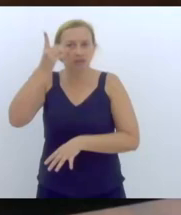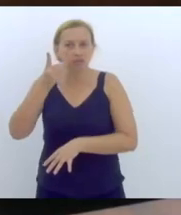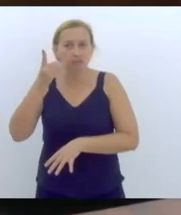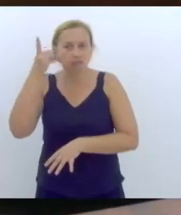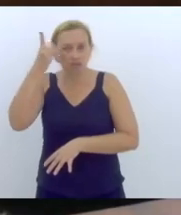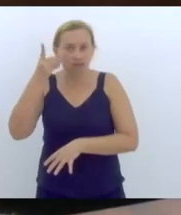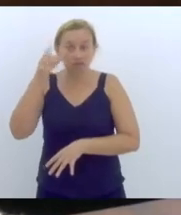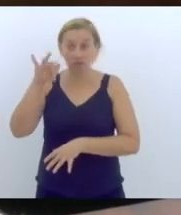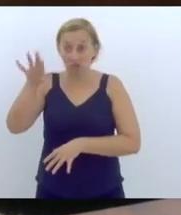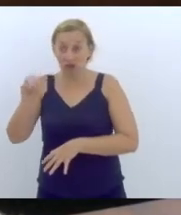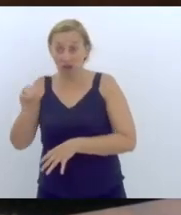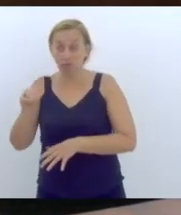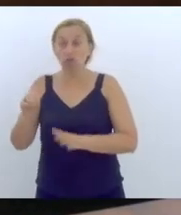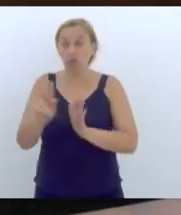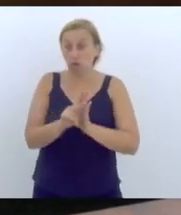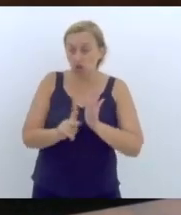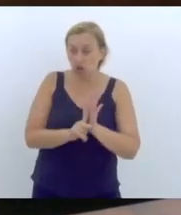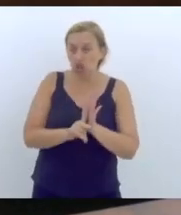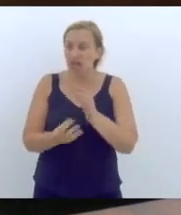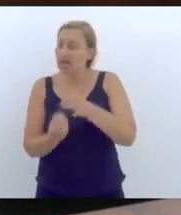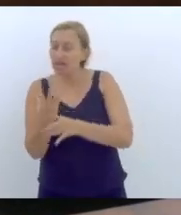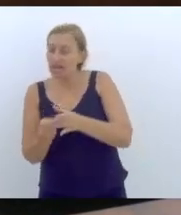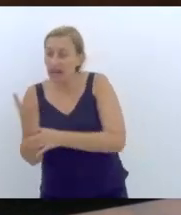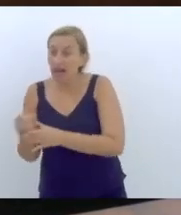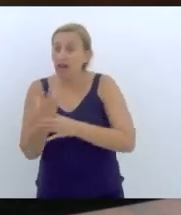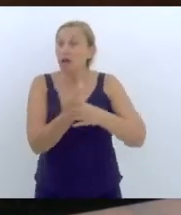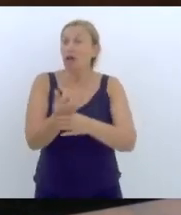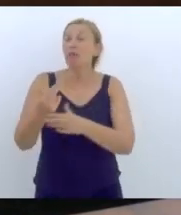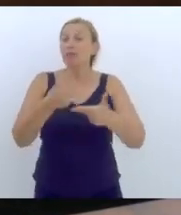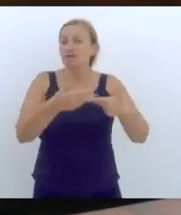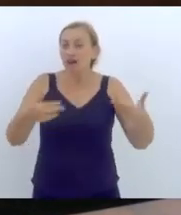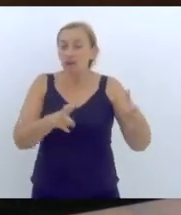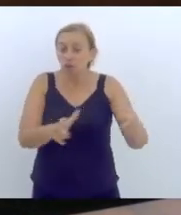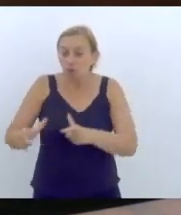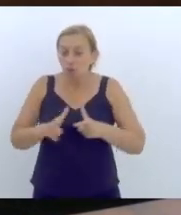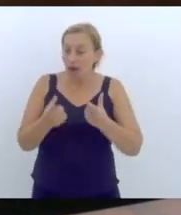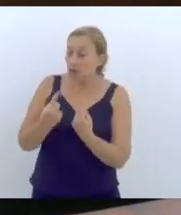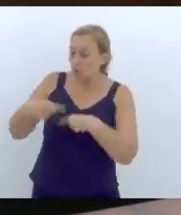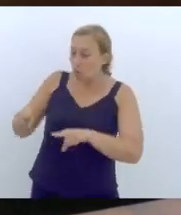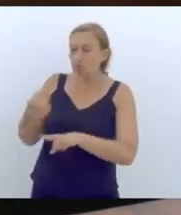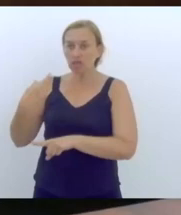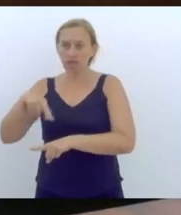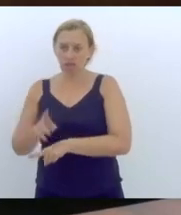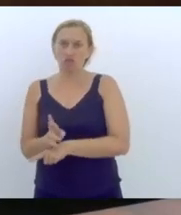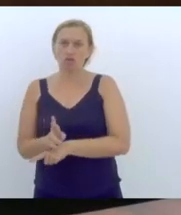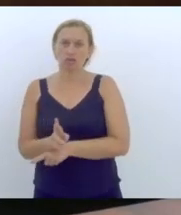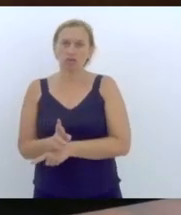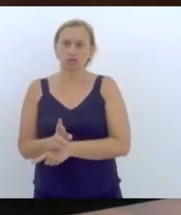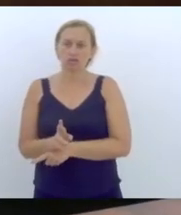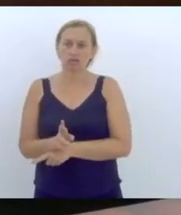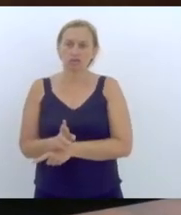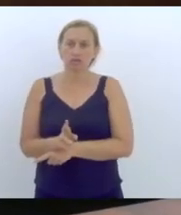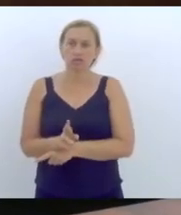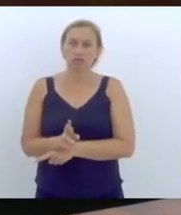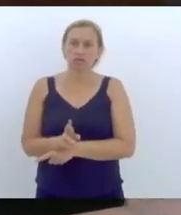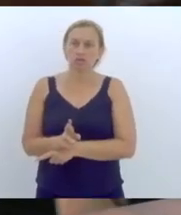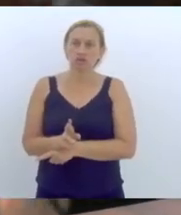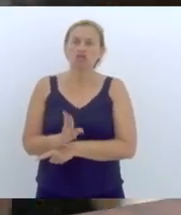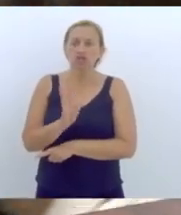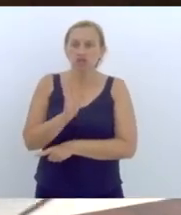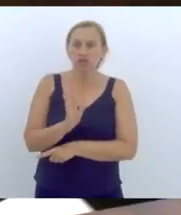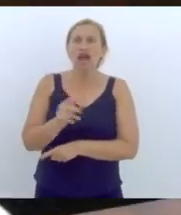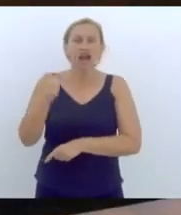Silva, a gente pode criar para vários estabelecimentos, estabelecimentos contra a intolerância religiosa. Ou seja, aqui,